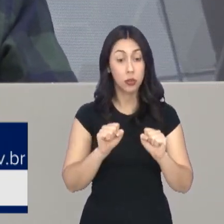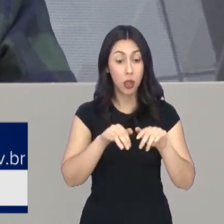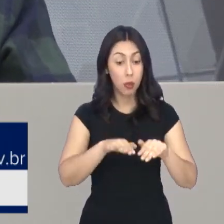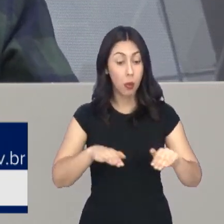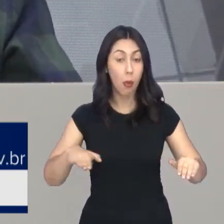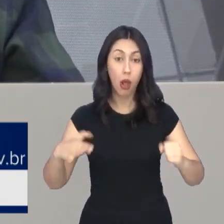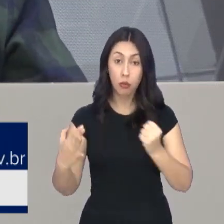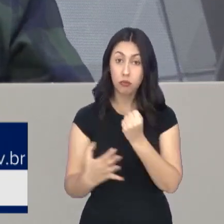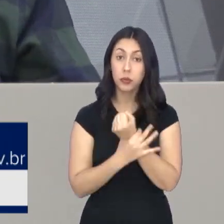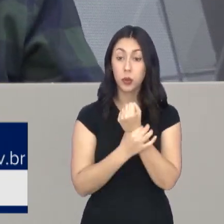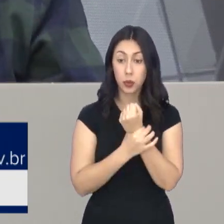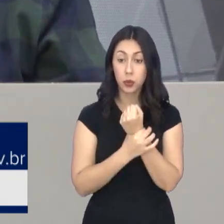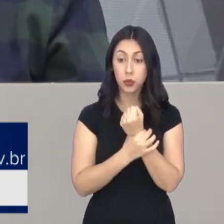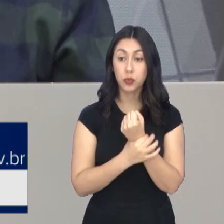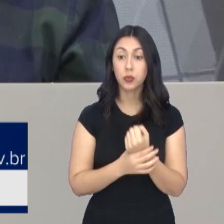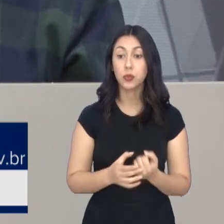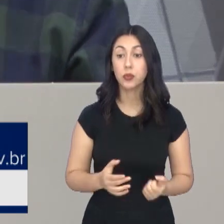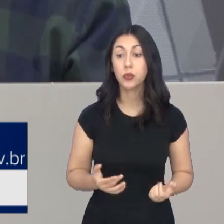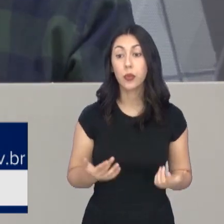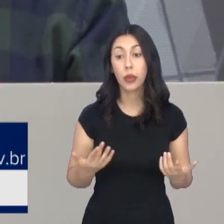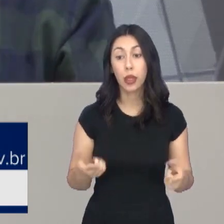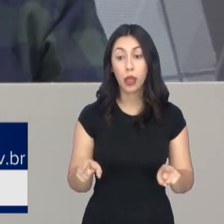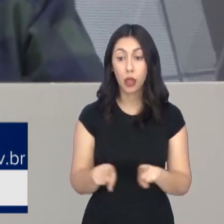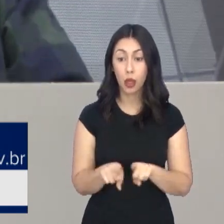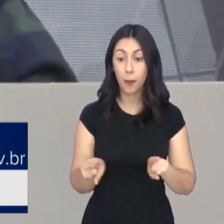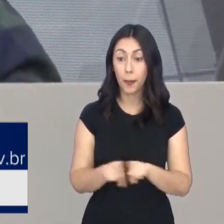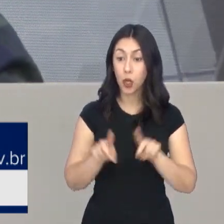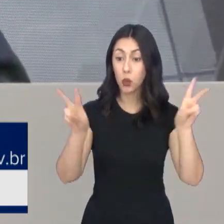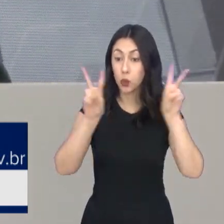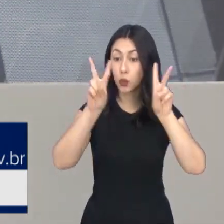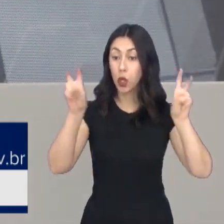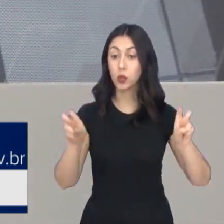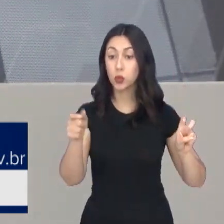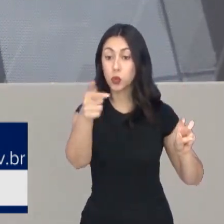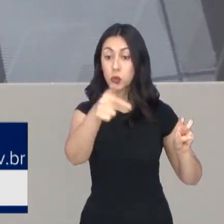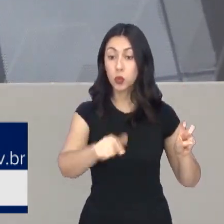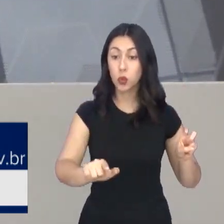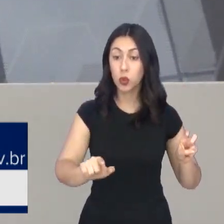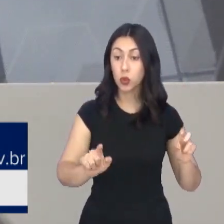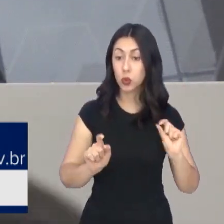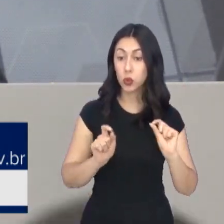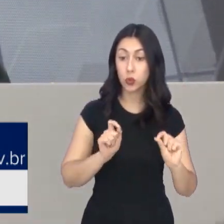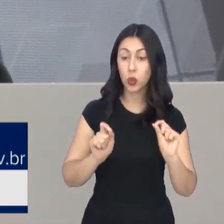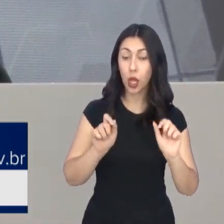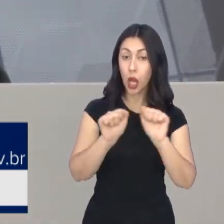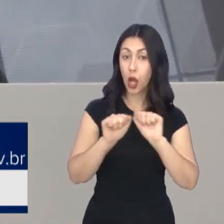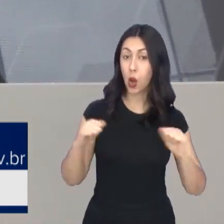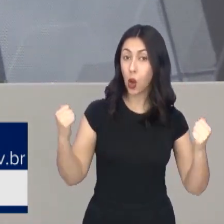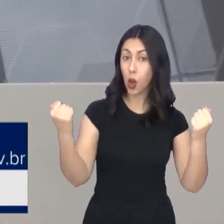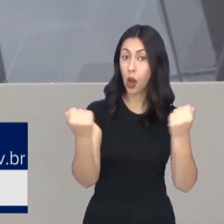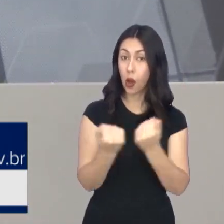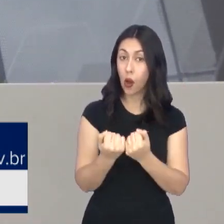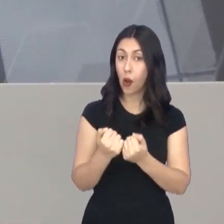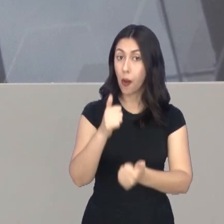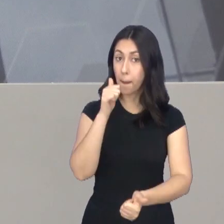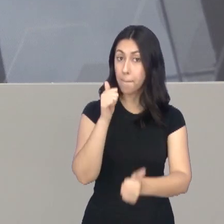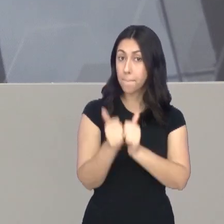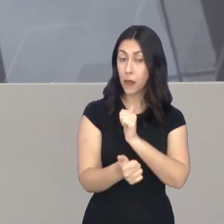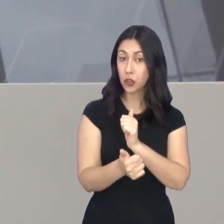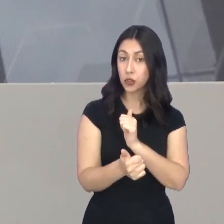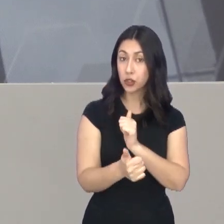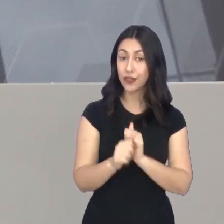mais seguros. Mas, senhor presidente, também tem um outro assunto, que é da Associação Esportiva São José, dos